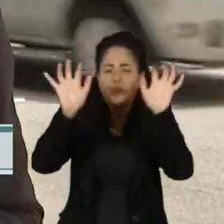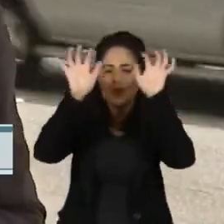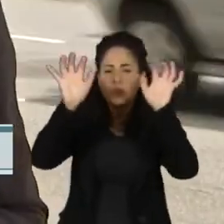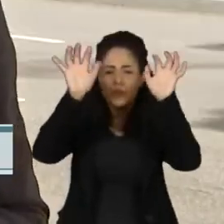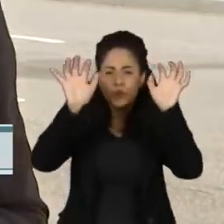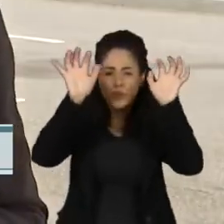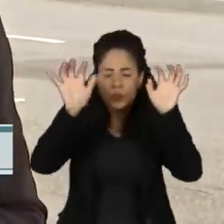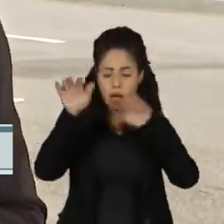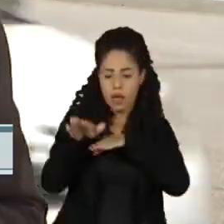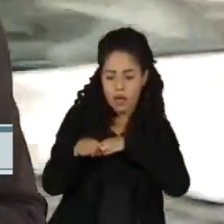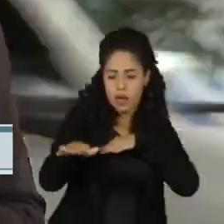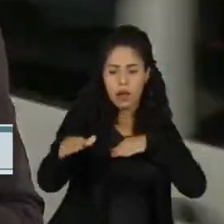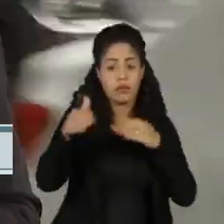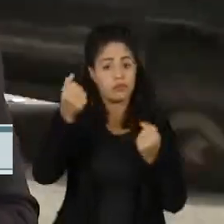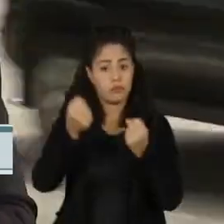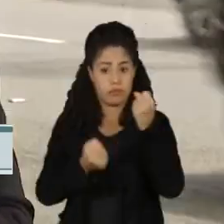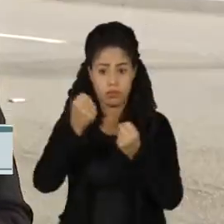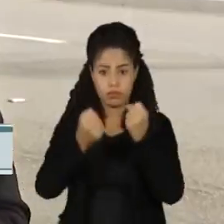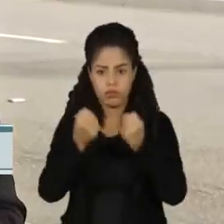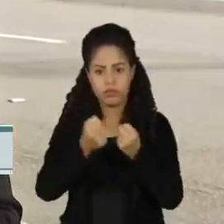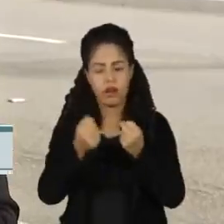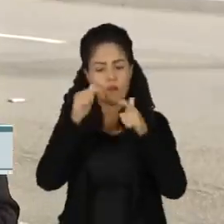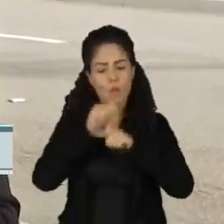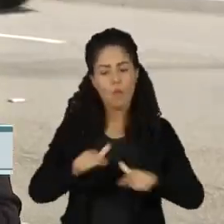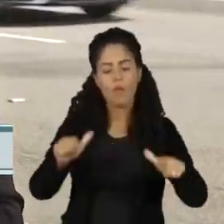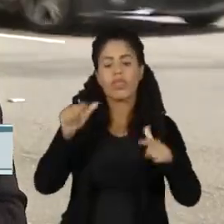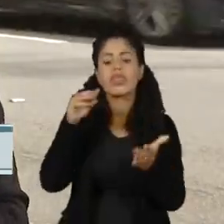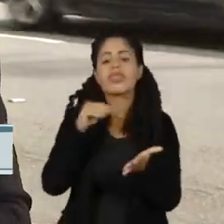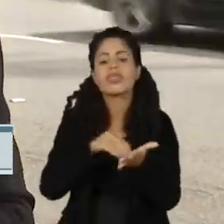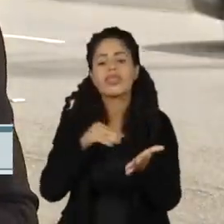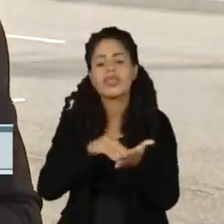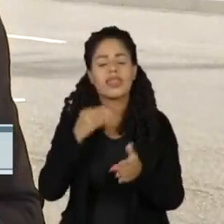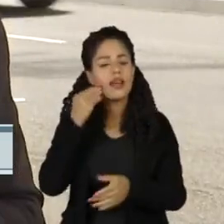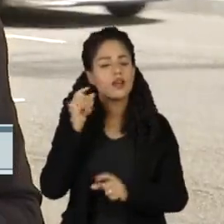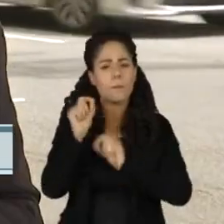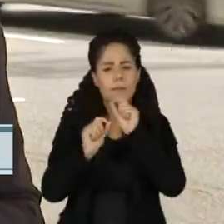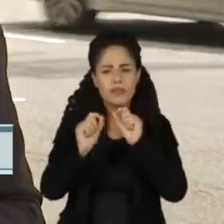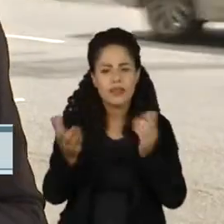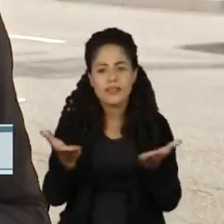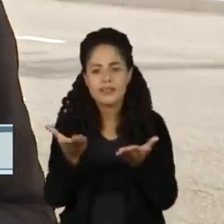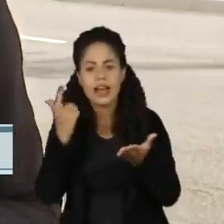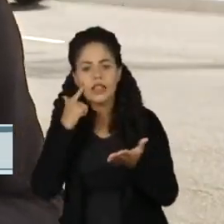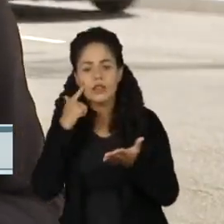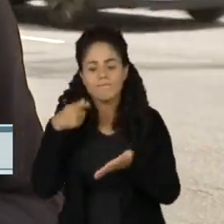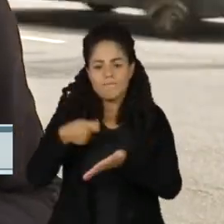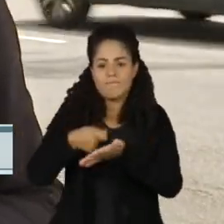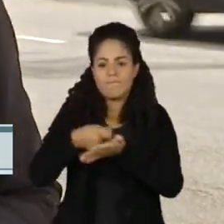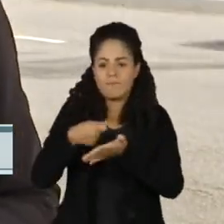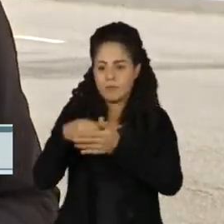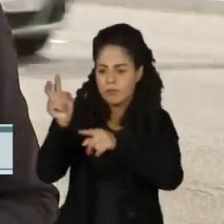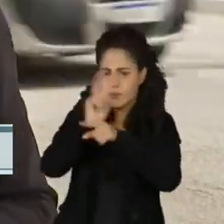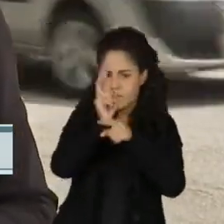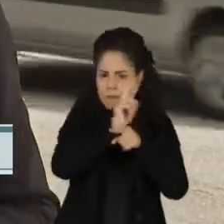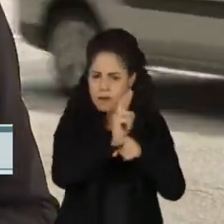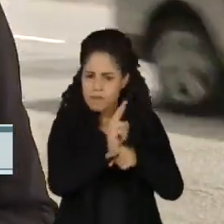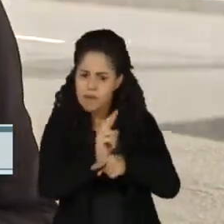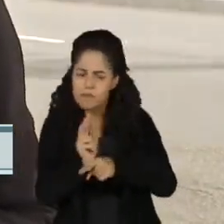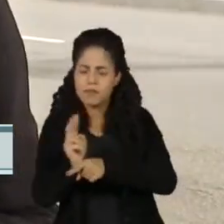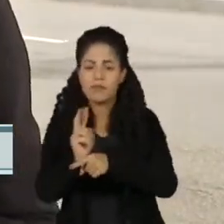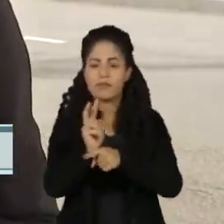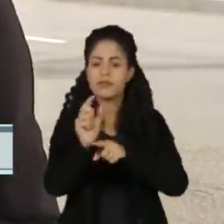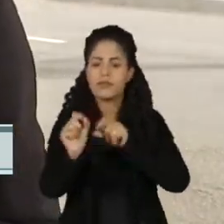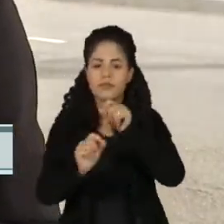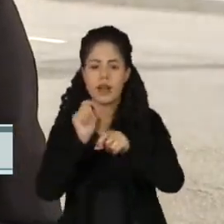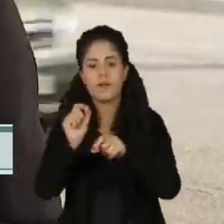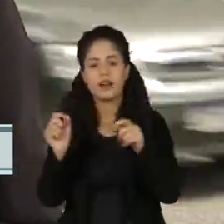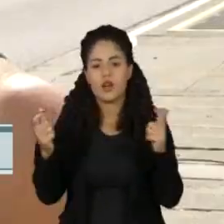dos transportes para fontes mais limpas. Enquanto isso não ocorre, medidas individuais e a fiscalização da frota podem